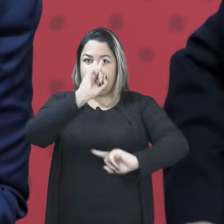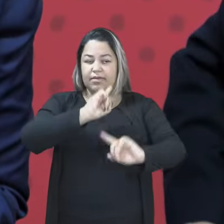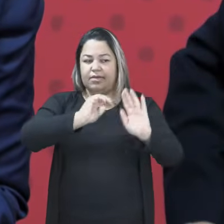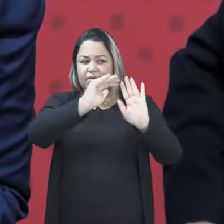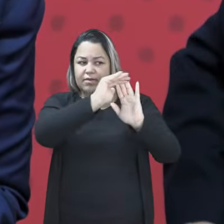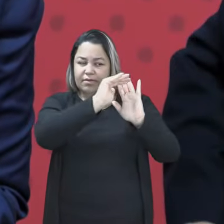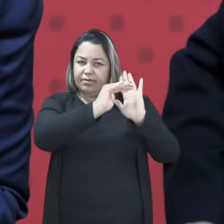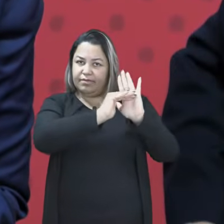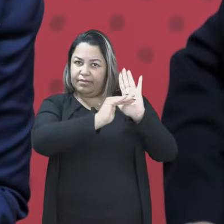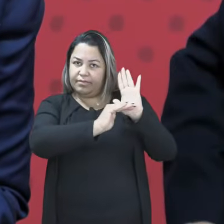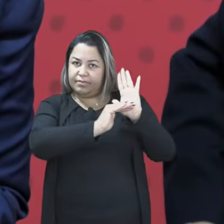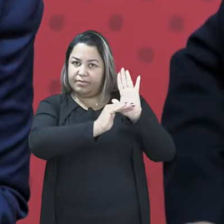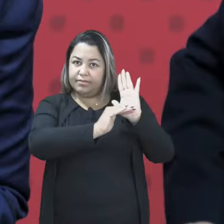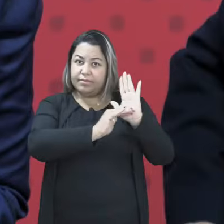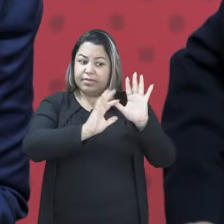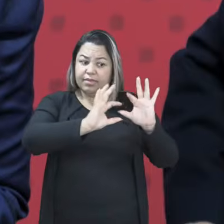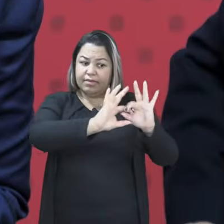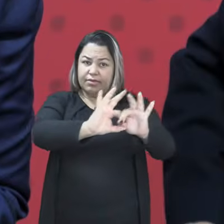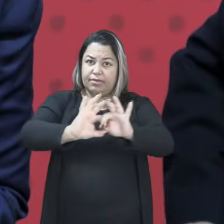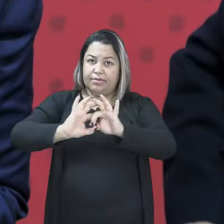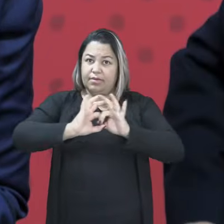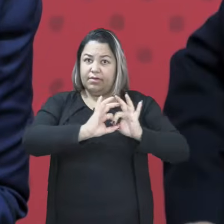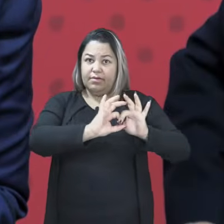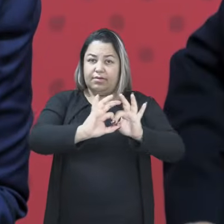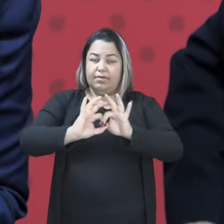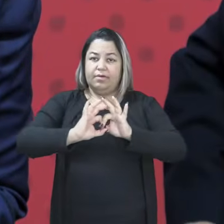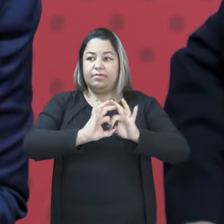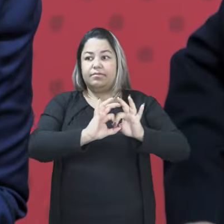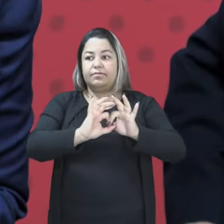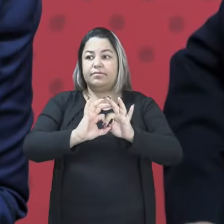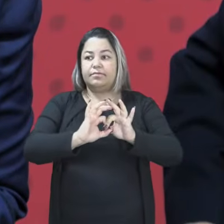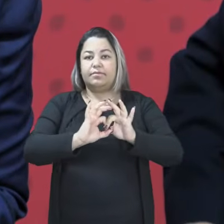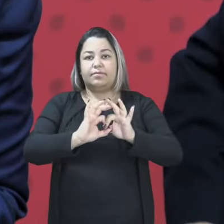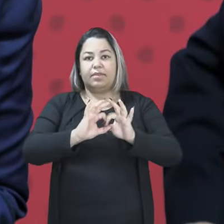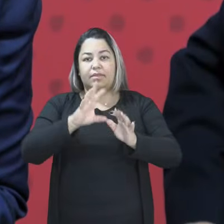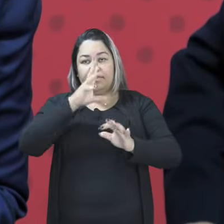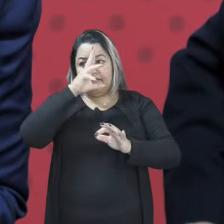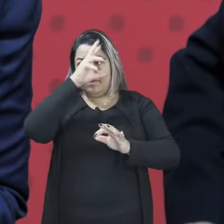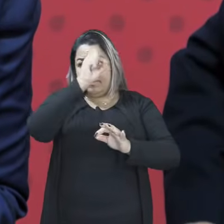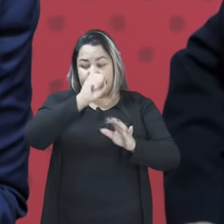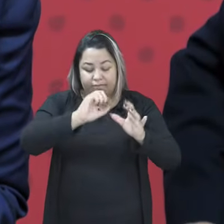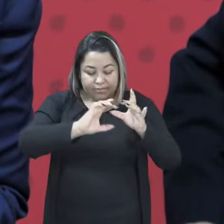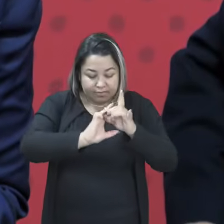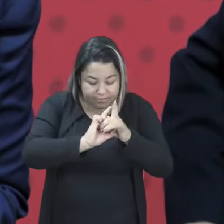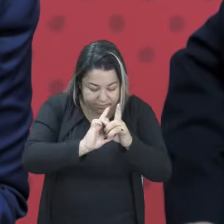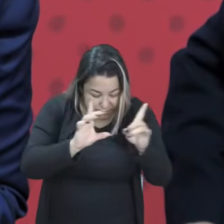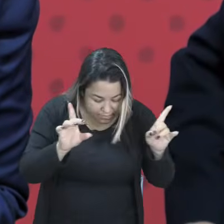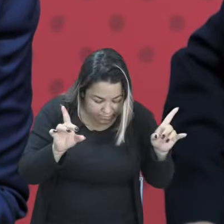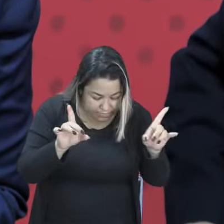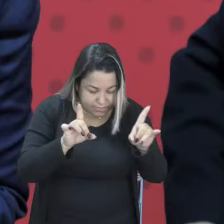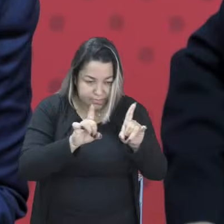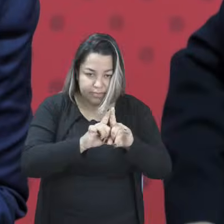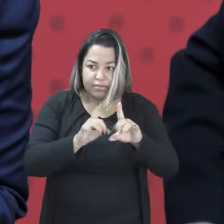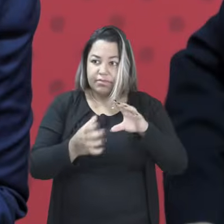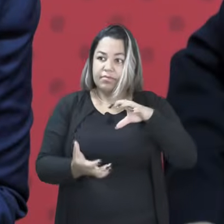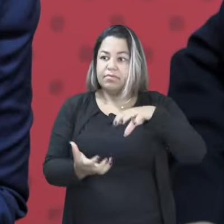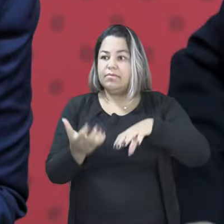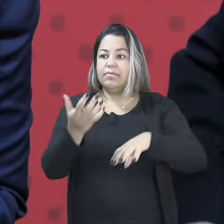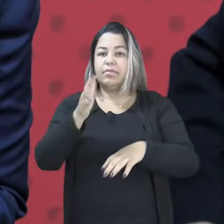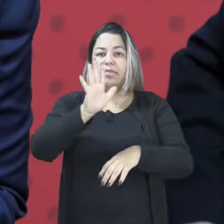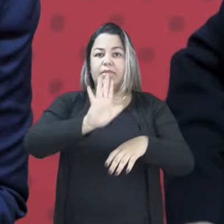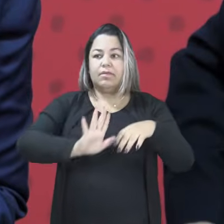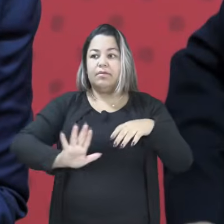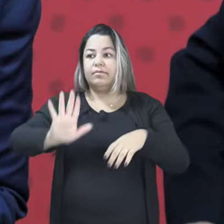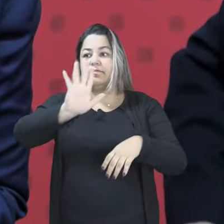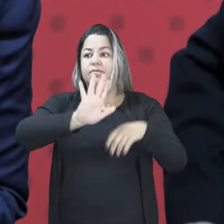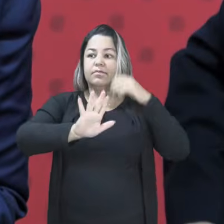que unifique, né, as forças democráticas do Congresso Nacional na construção de uma agenda